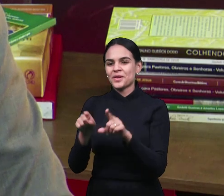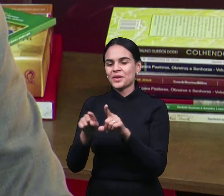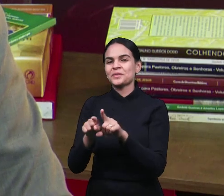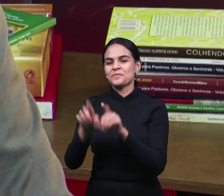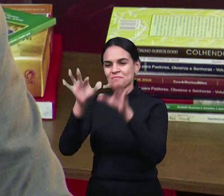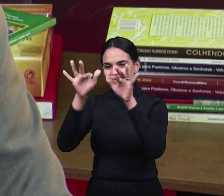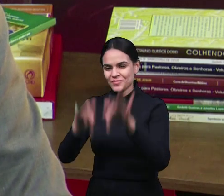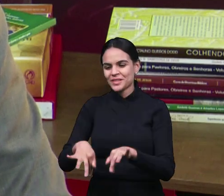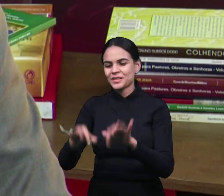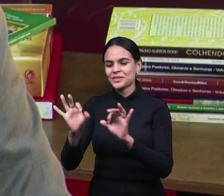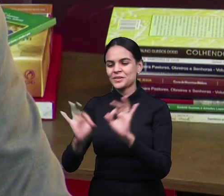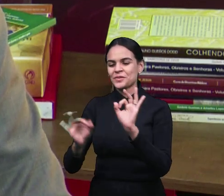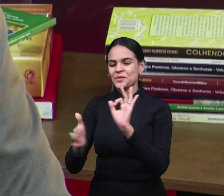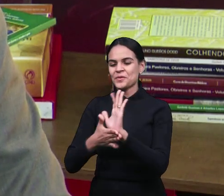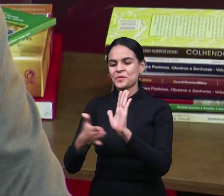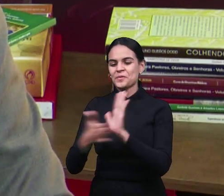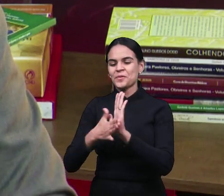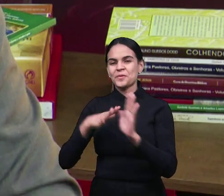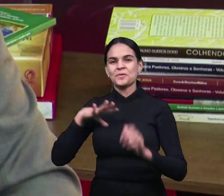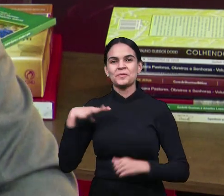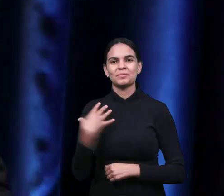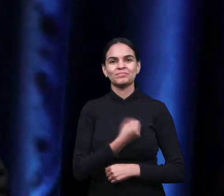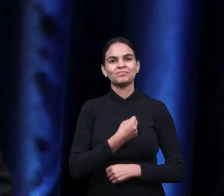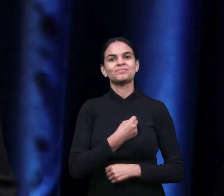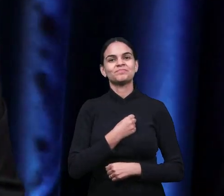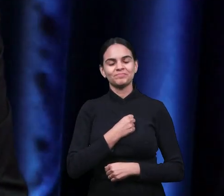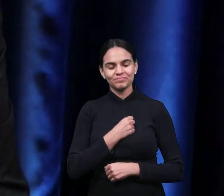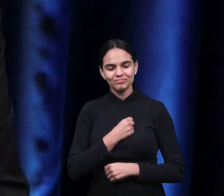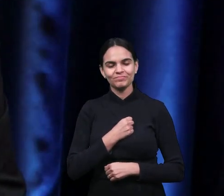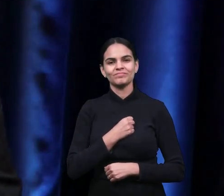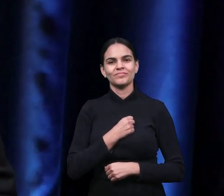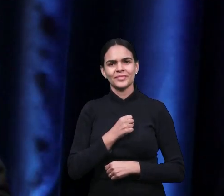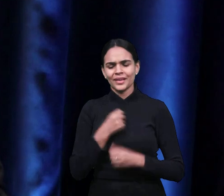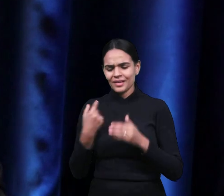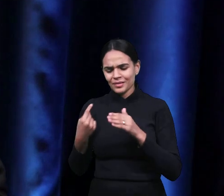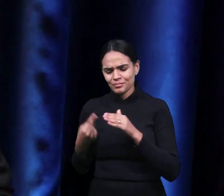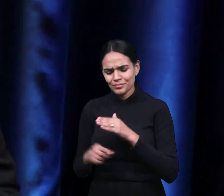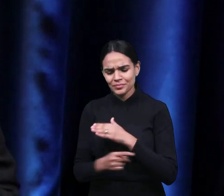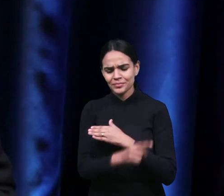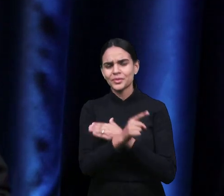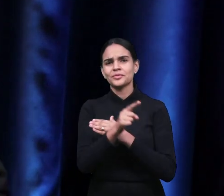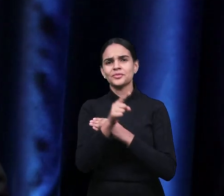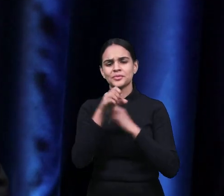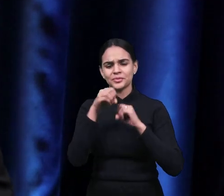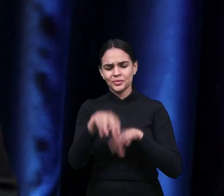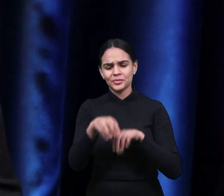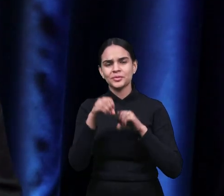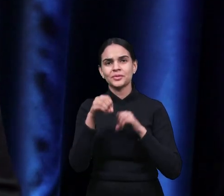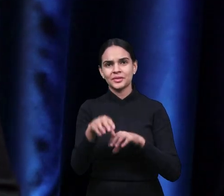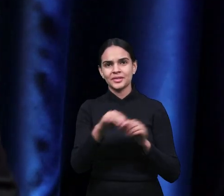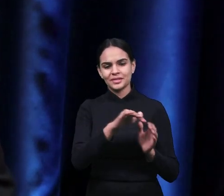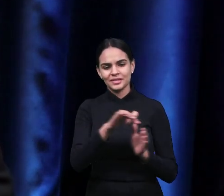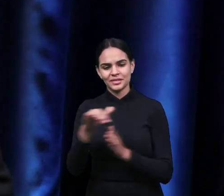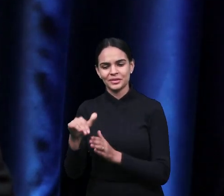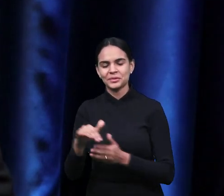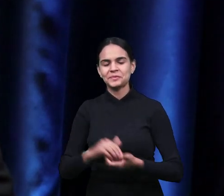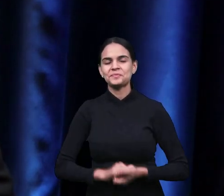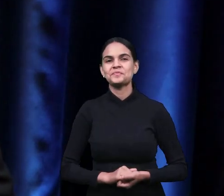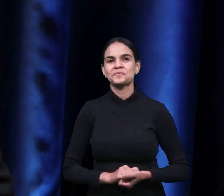salvação. Sim. É muito profundo isso, né? É muito bonita essa figura, porque igual quando cita